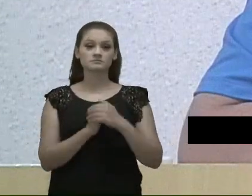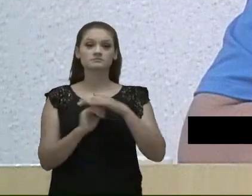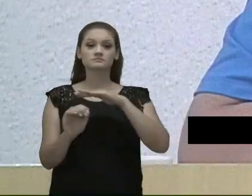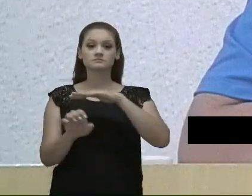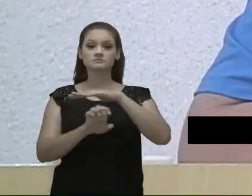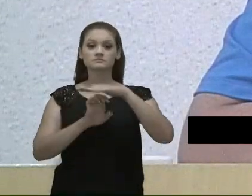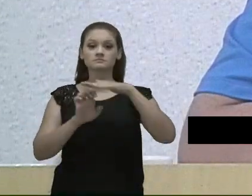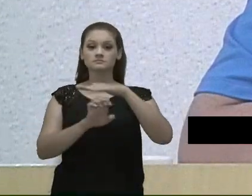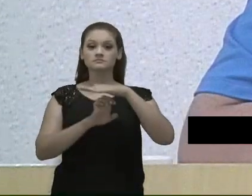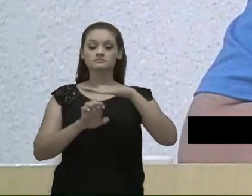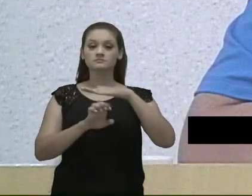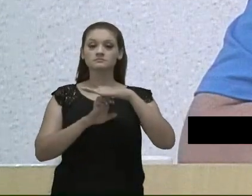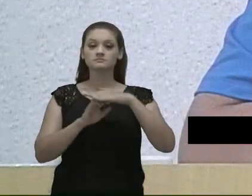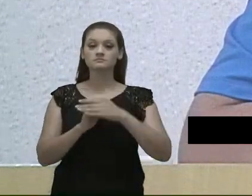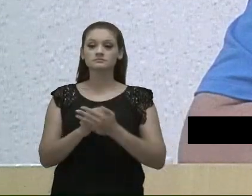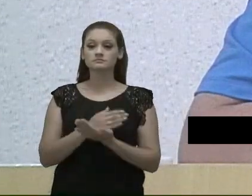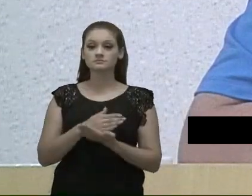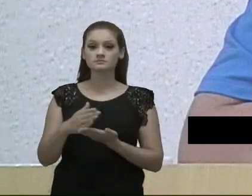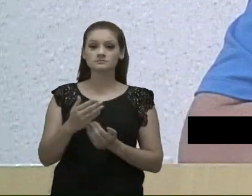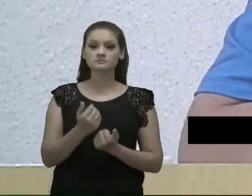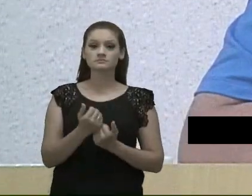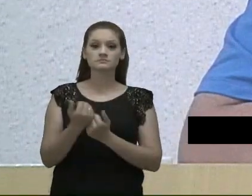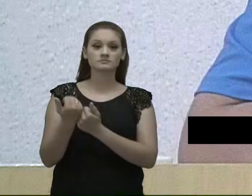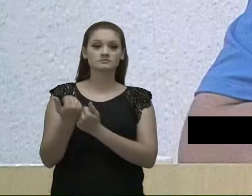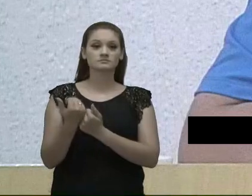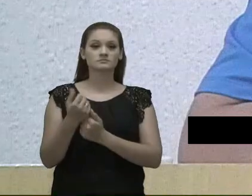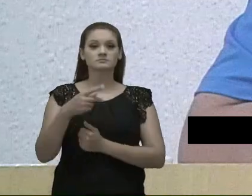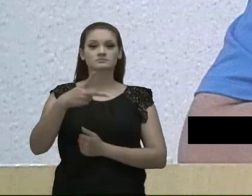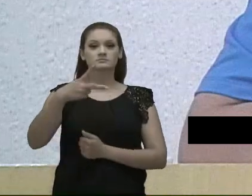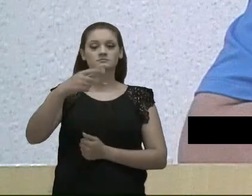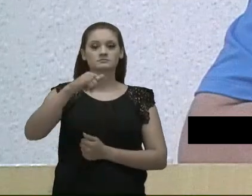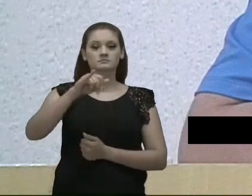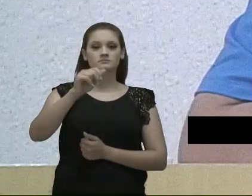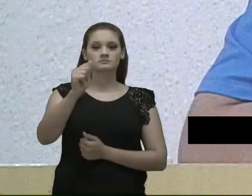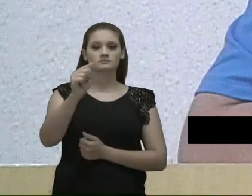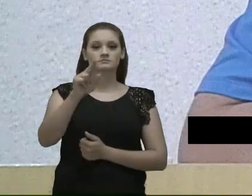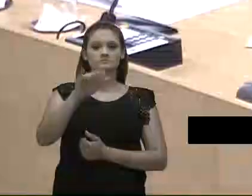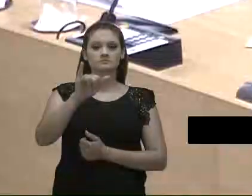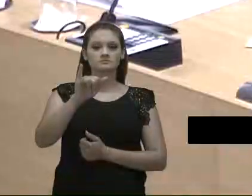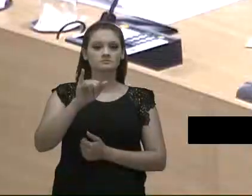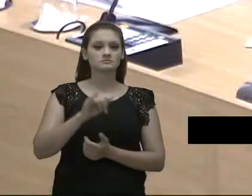que assumiu no lugar de vocês lá em Piauí? Você sabe me dizer o nome da empresa?